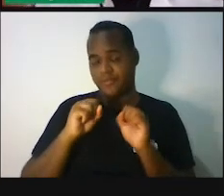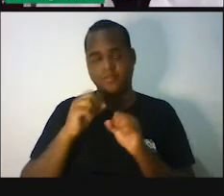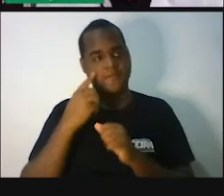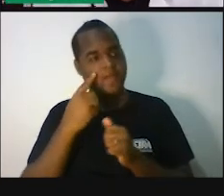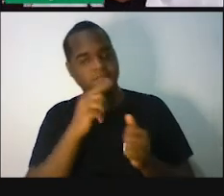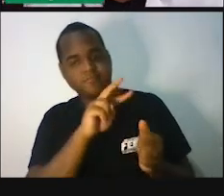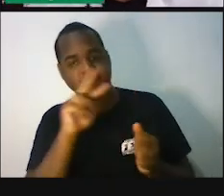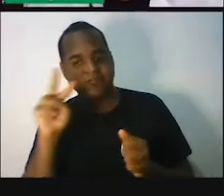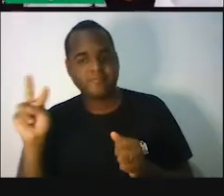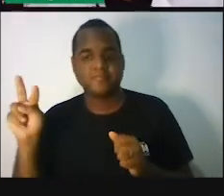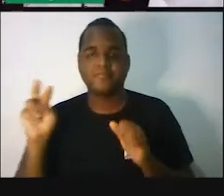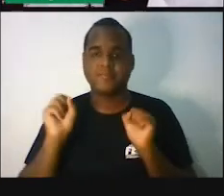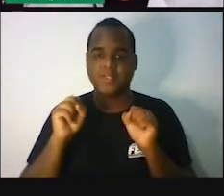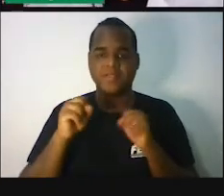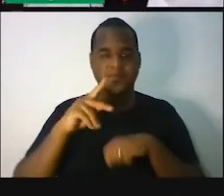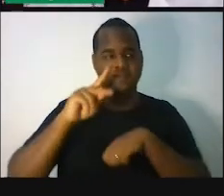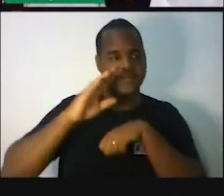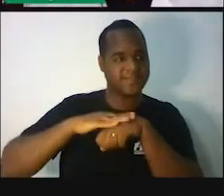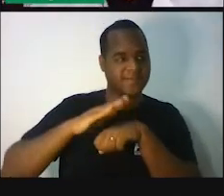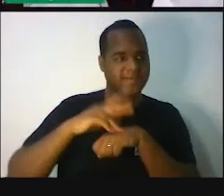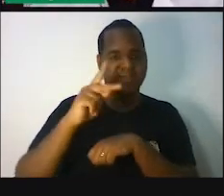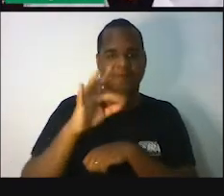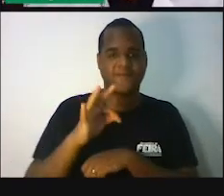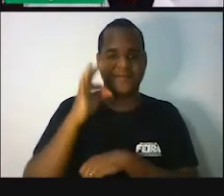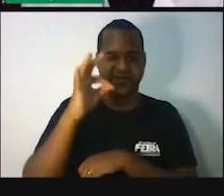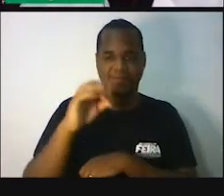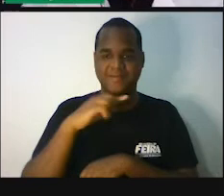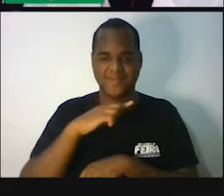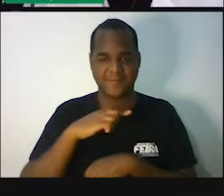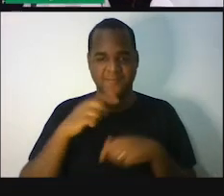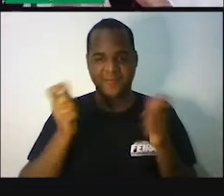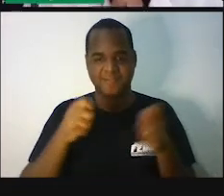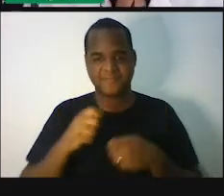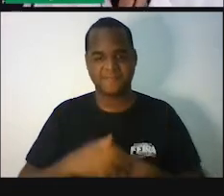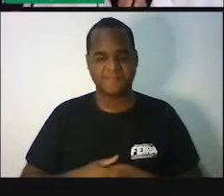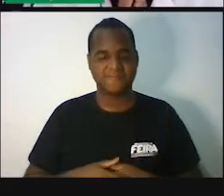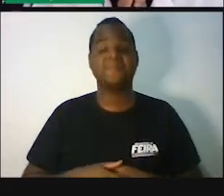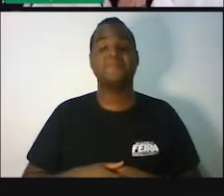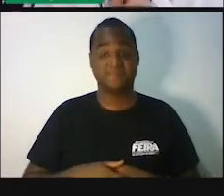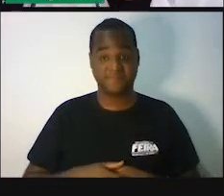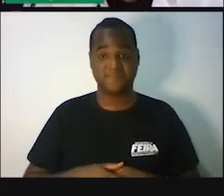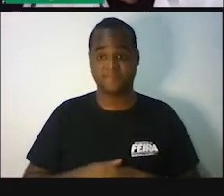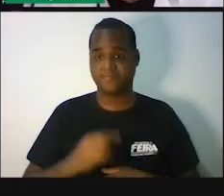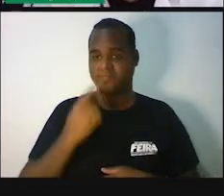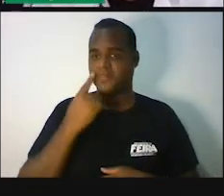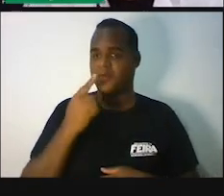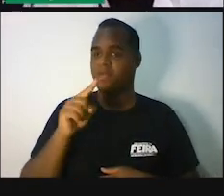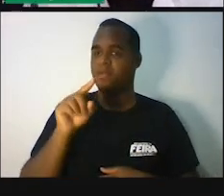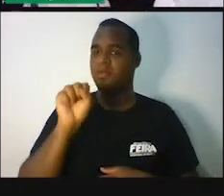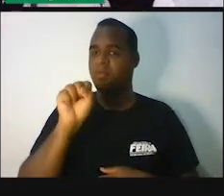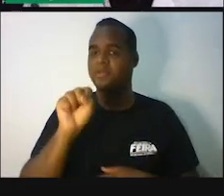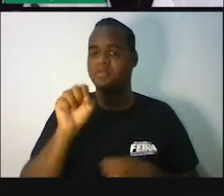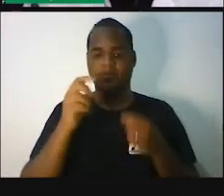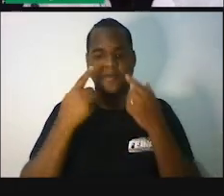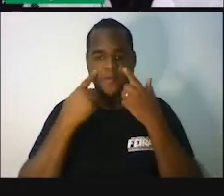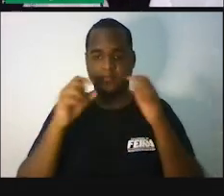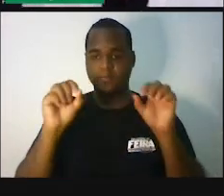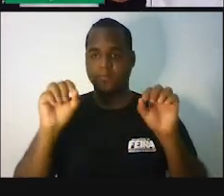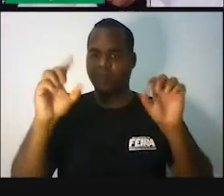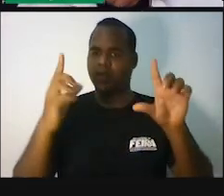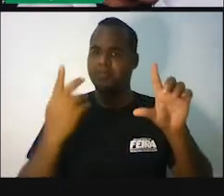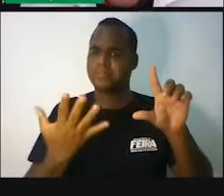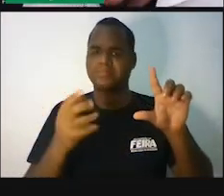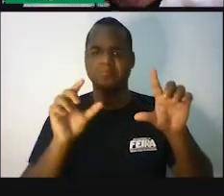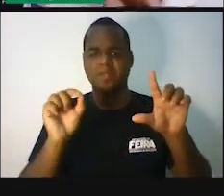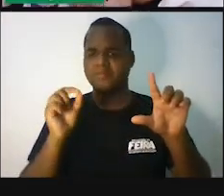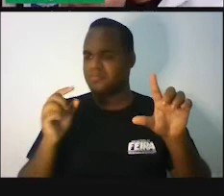que poderá acontecer com você futuramente, tá bom? Bom, vamos ao nosso quadro. Quadro, professor, aonde é que